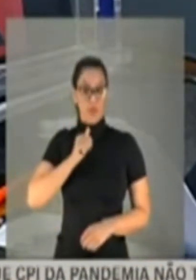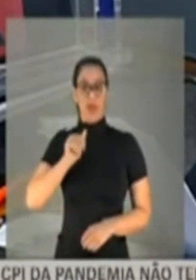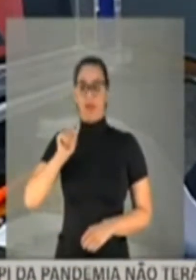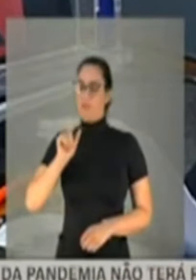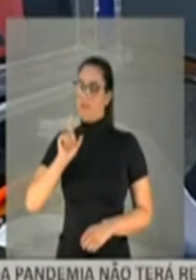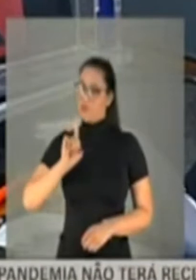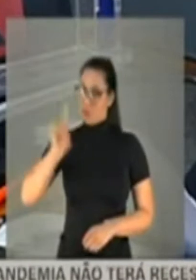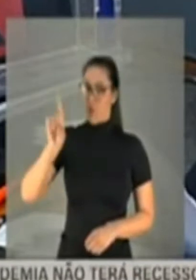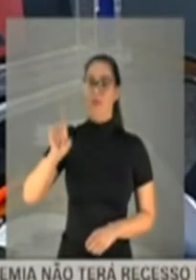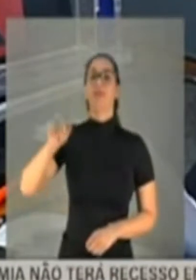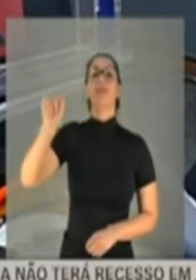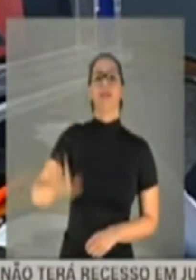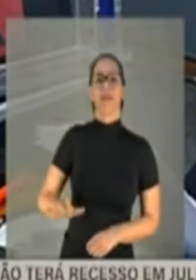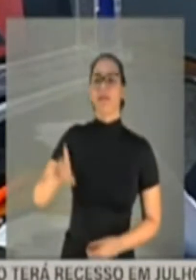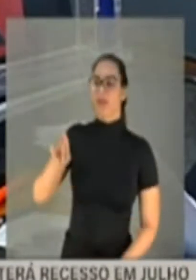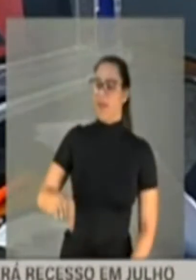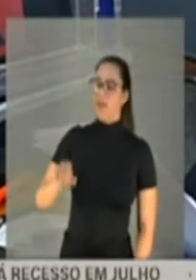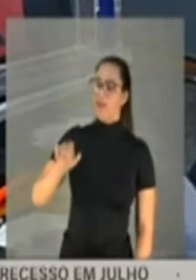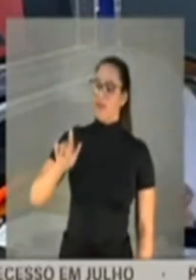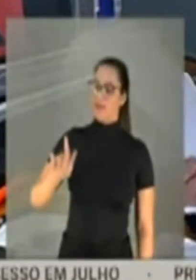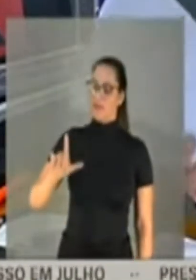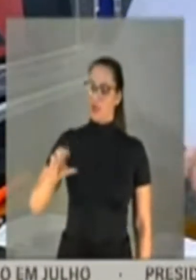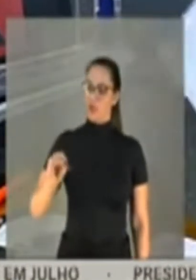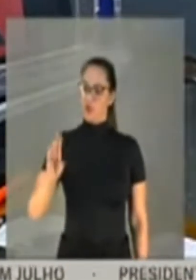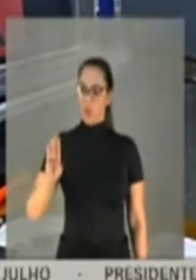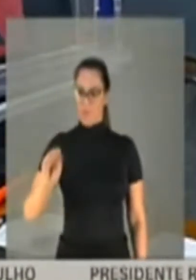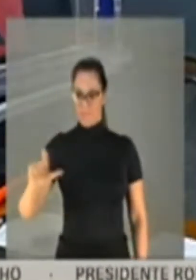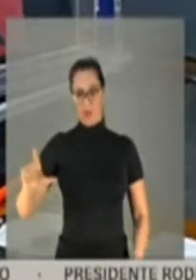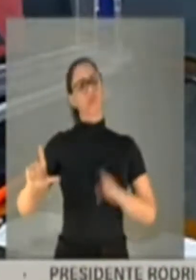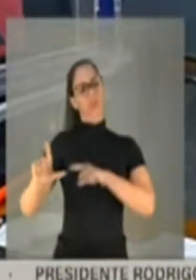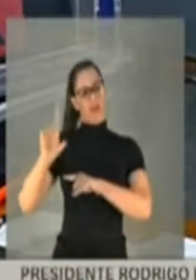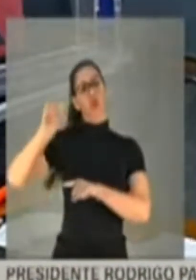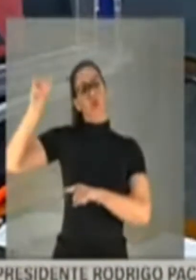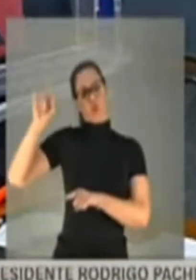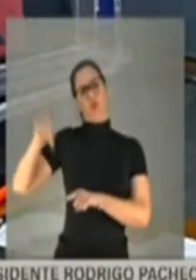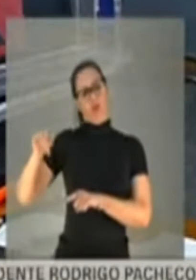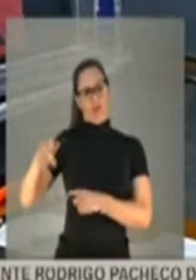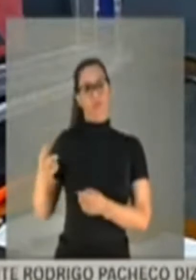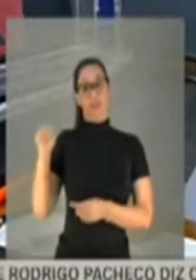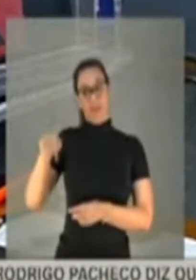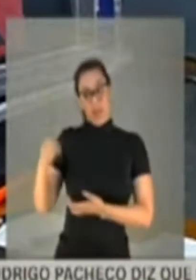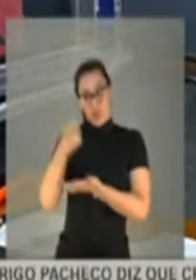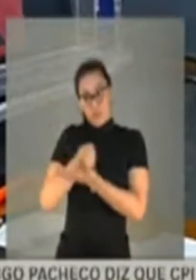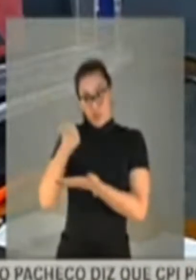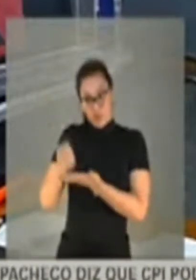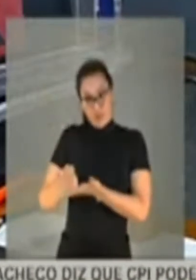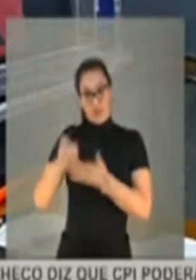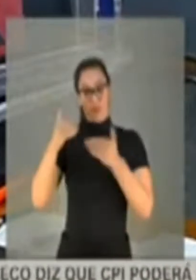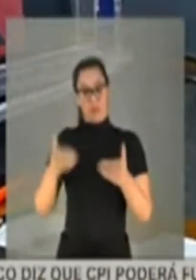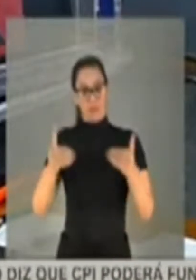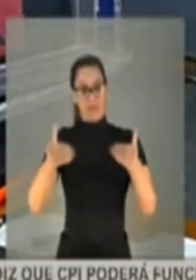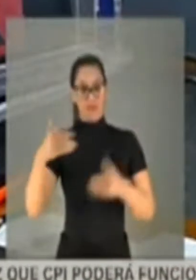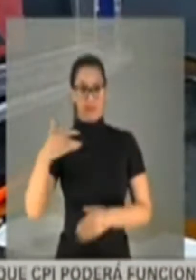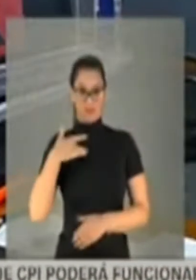Global. E quem é a Global? É aquela empresa que foi contratada pelo Ministério da